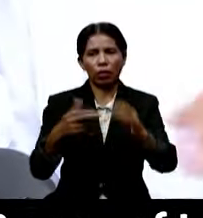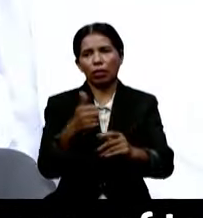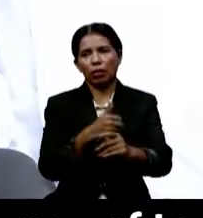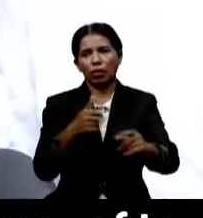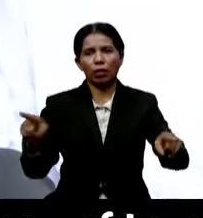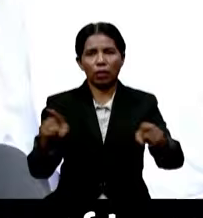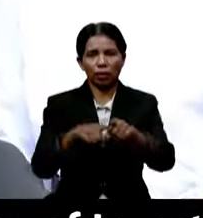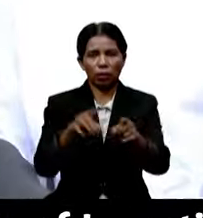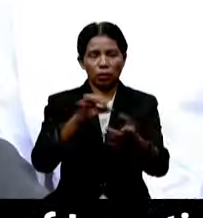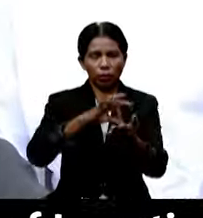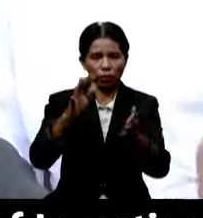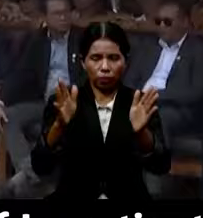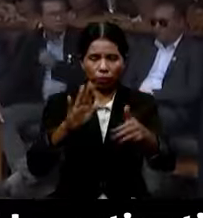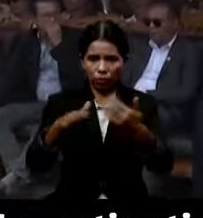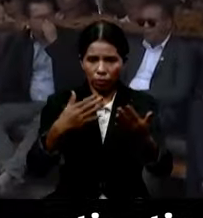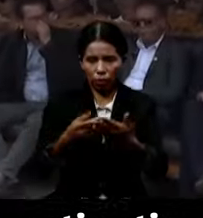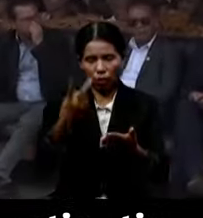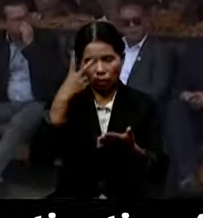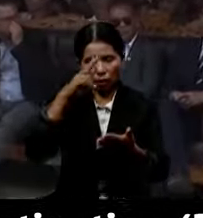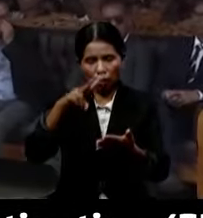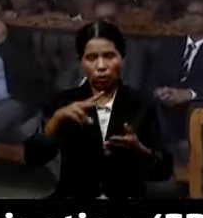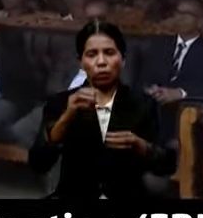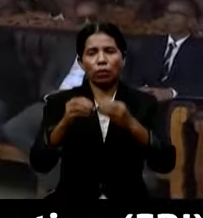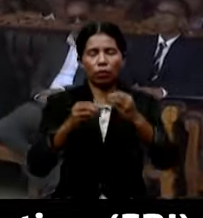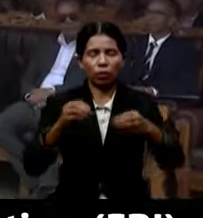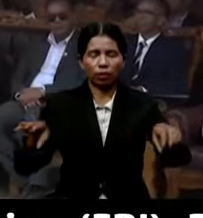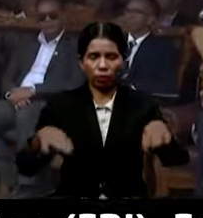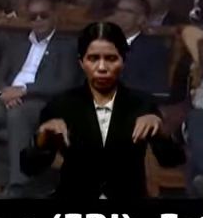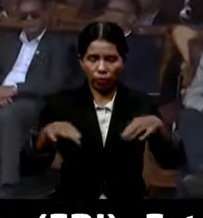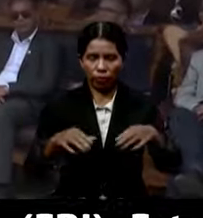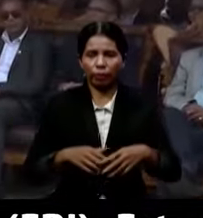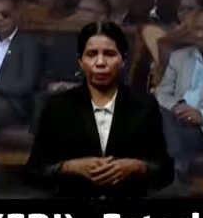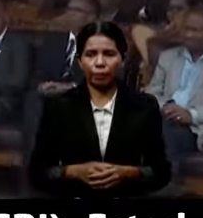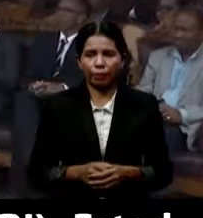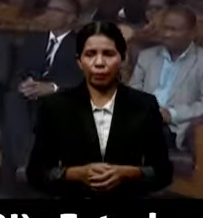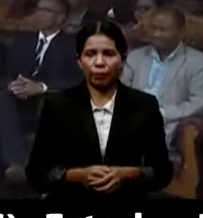Anessan formação sira, no avaliação desempenho. Marito da Costa, ZMN.